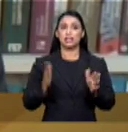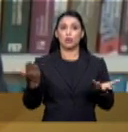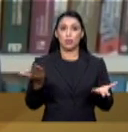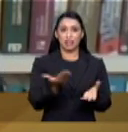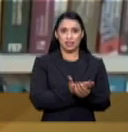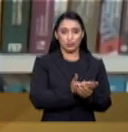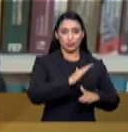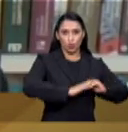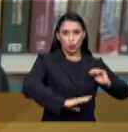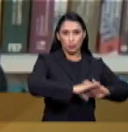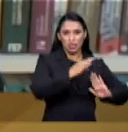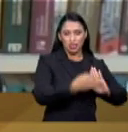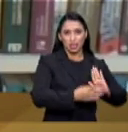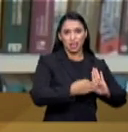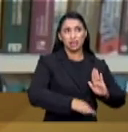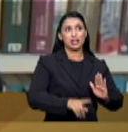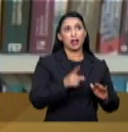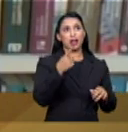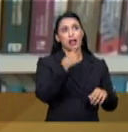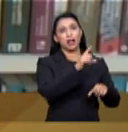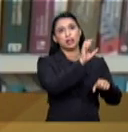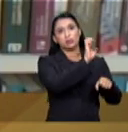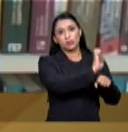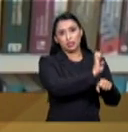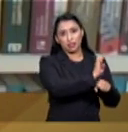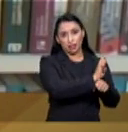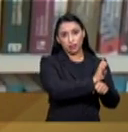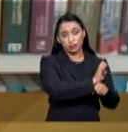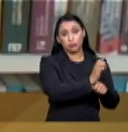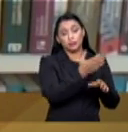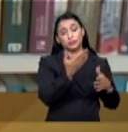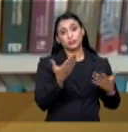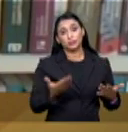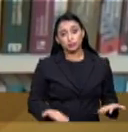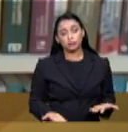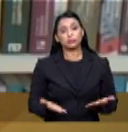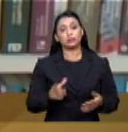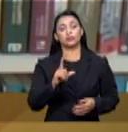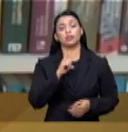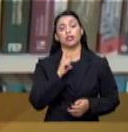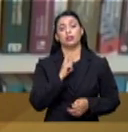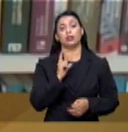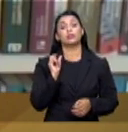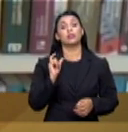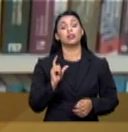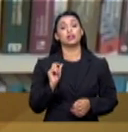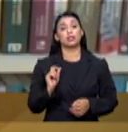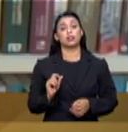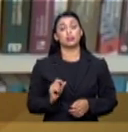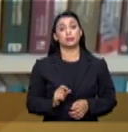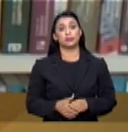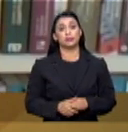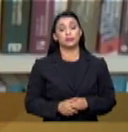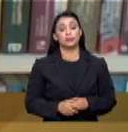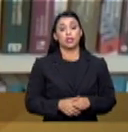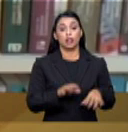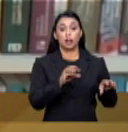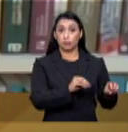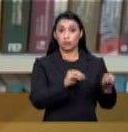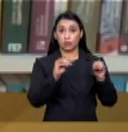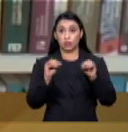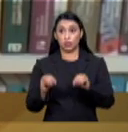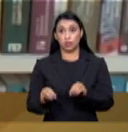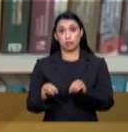de competência originária do tribunal, nesse caso, nós teríamos o deslocamento para a